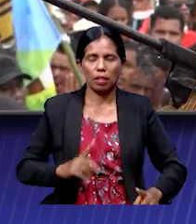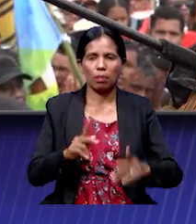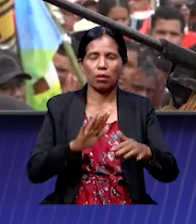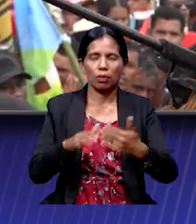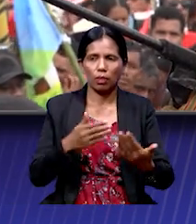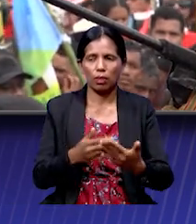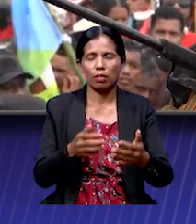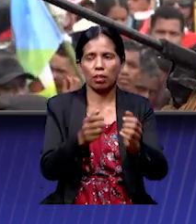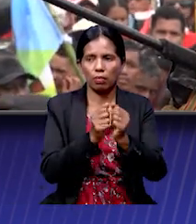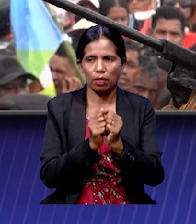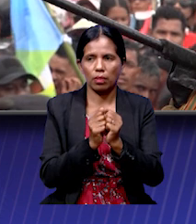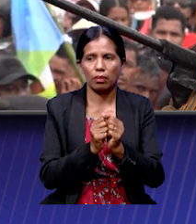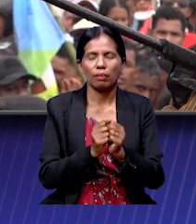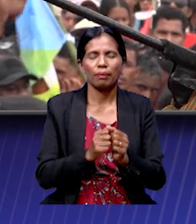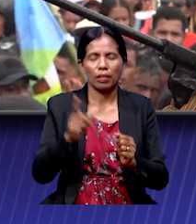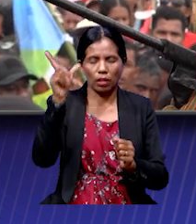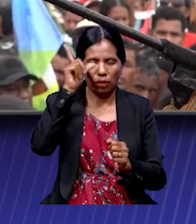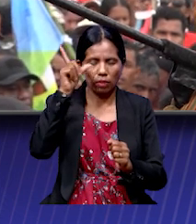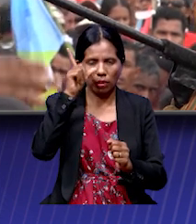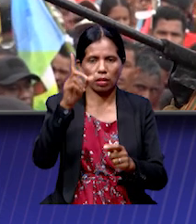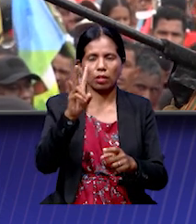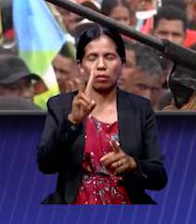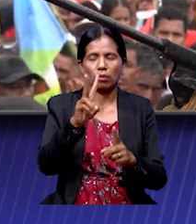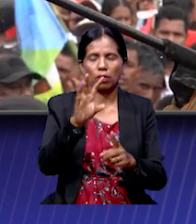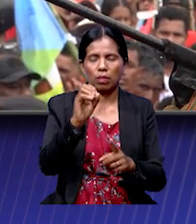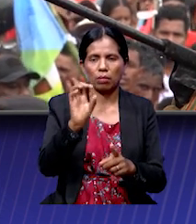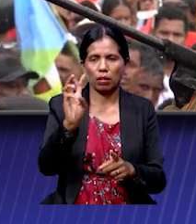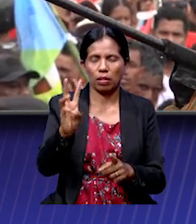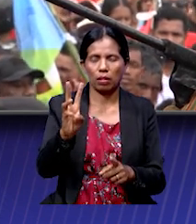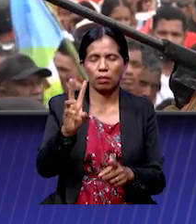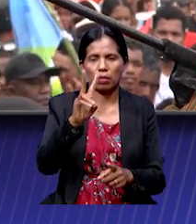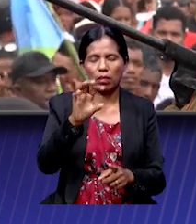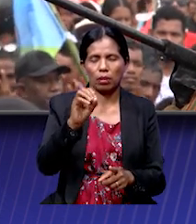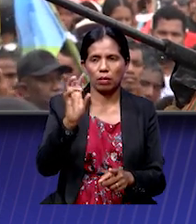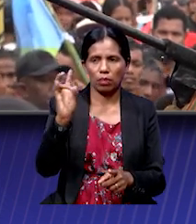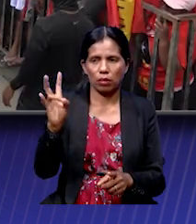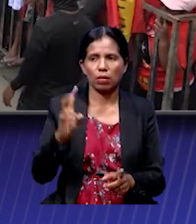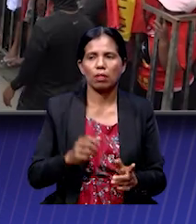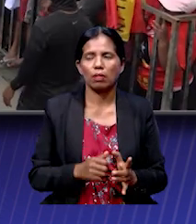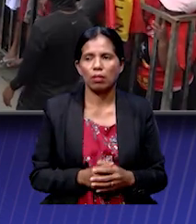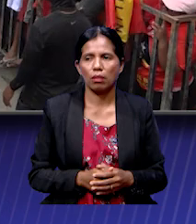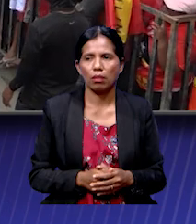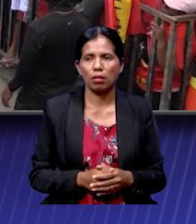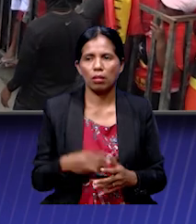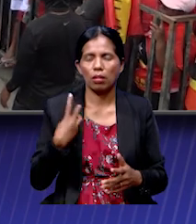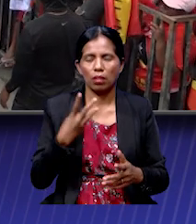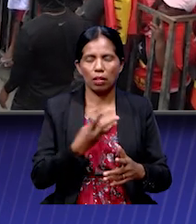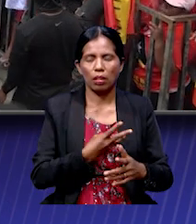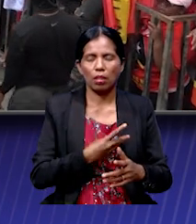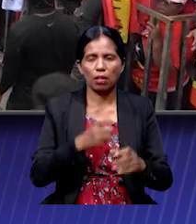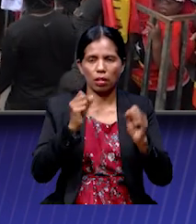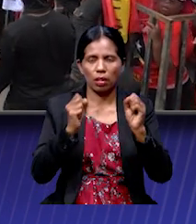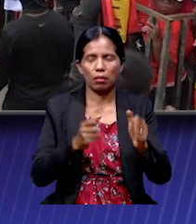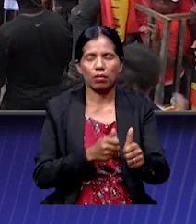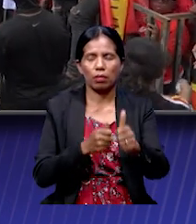muito com a Marana do ONU em 2006, 2007, a mim define que era a